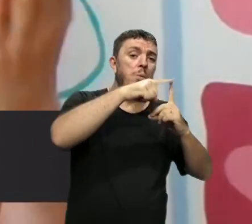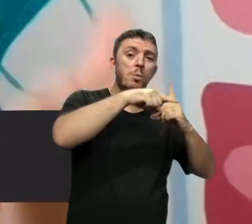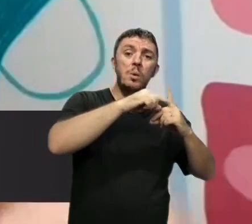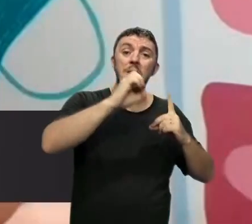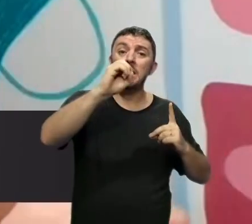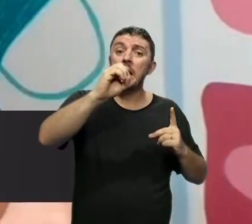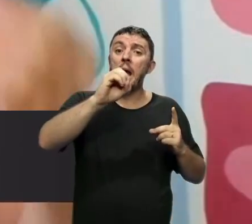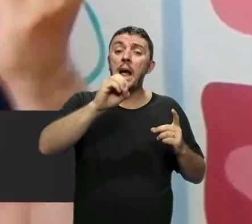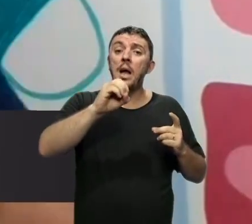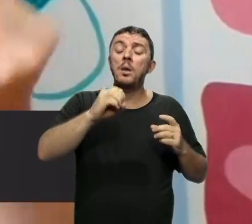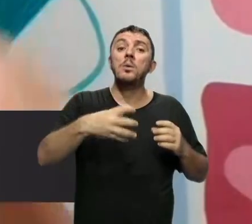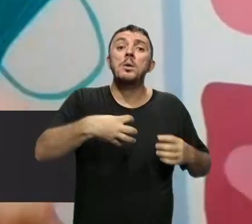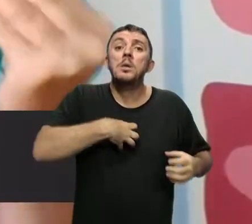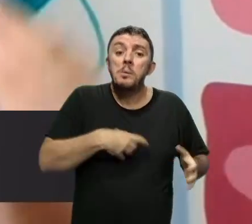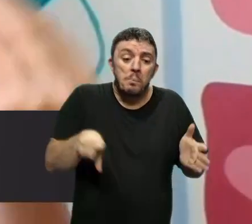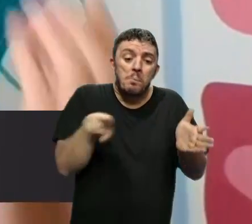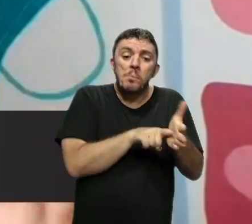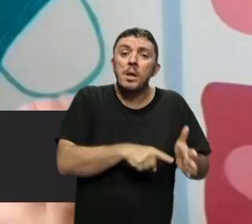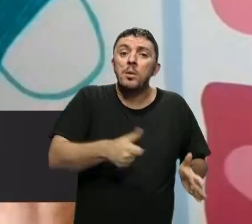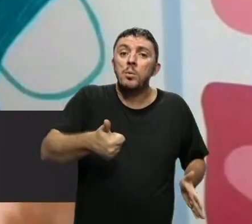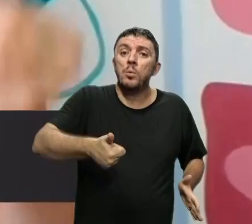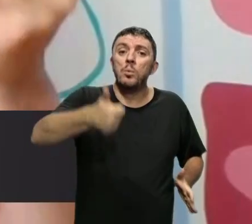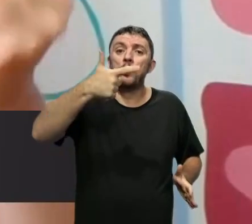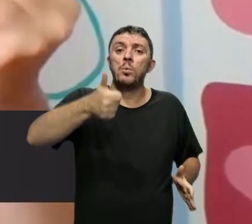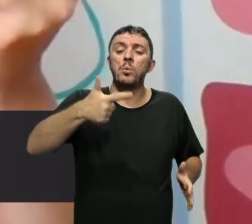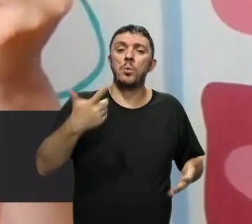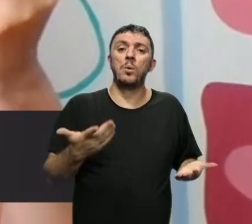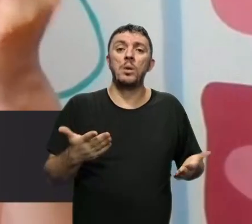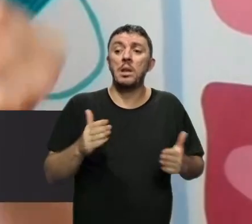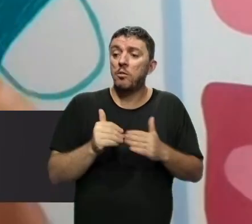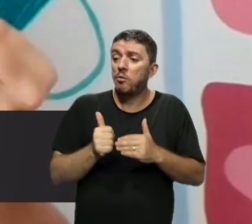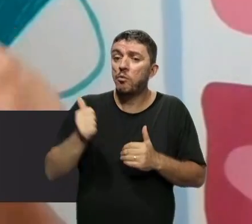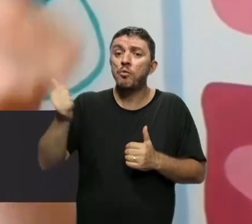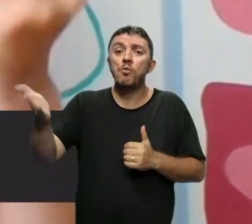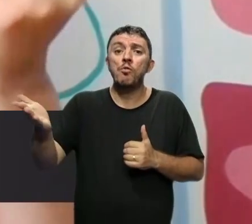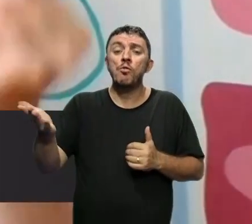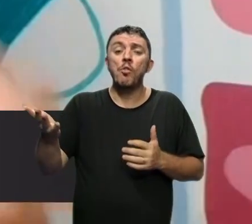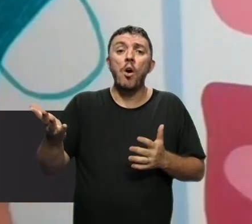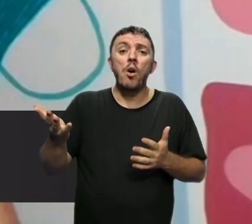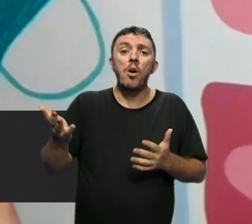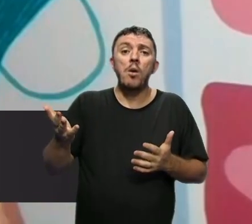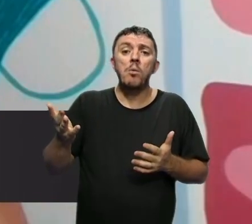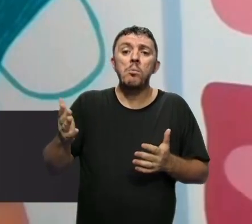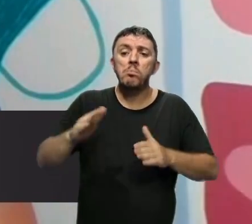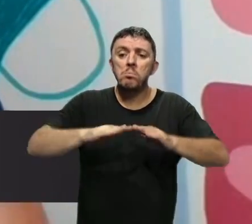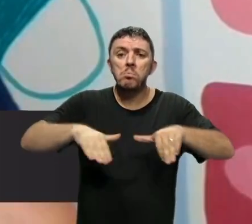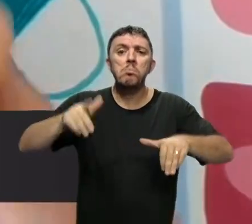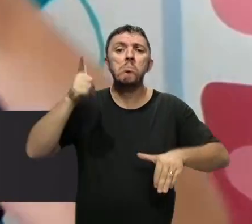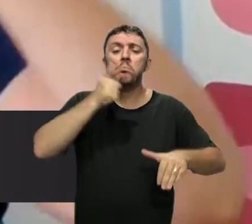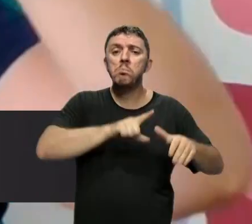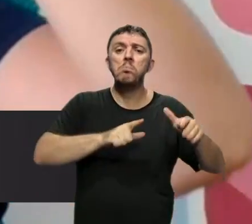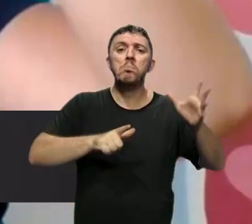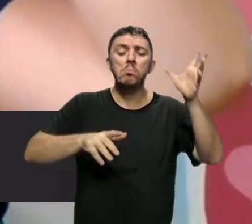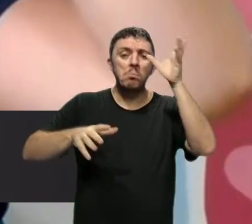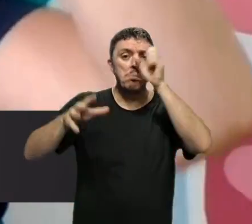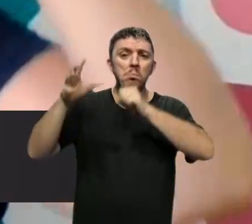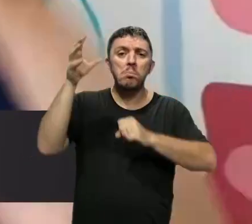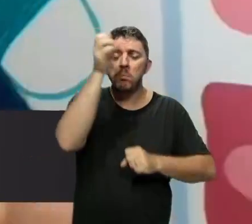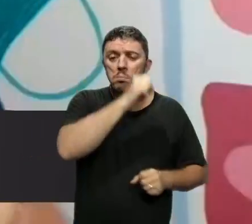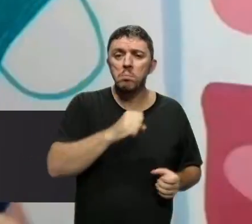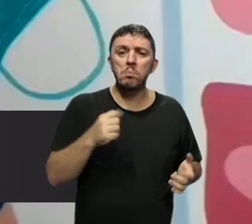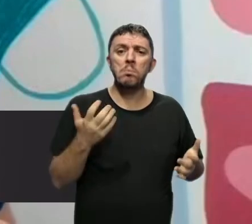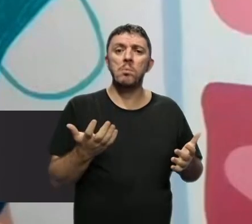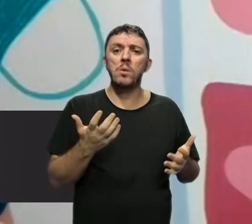Se a gente fica do lado de fora o dia inteiro, fazendo essa relação entre criança e natureza acontecer, vendo